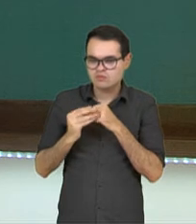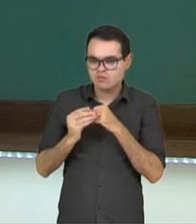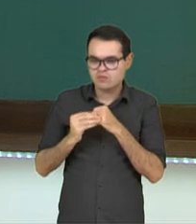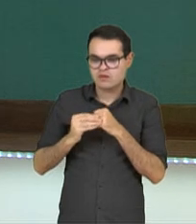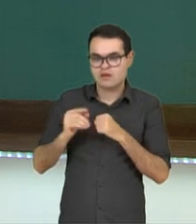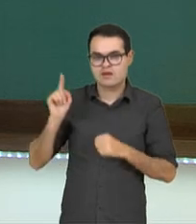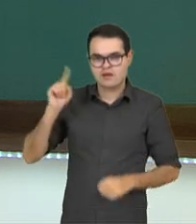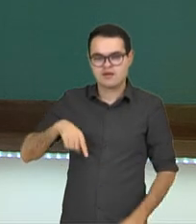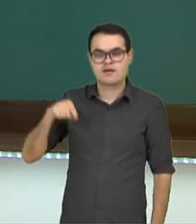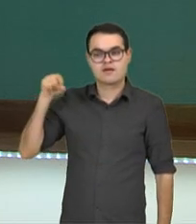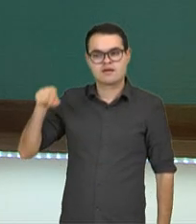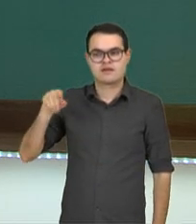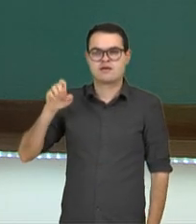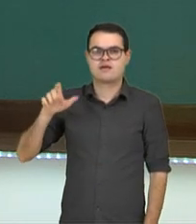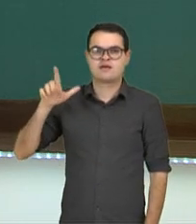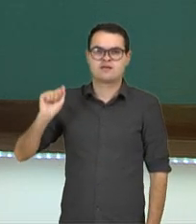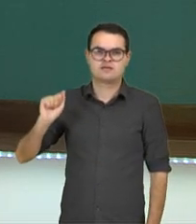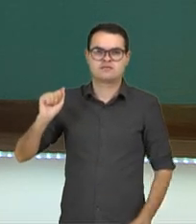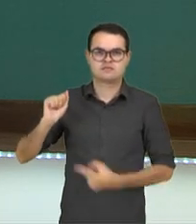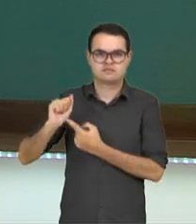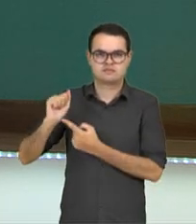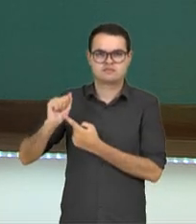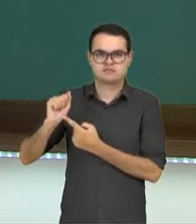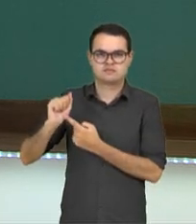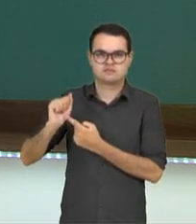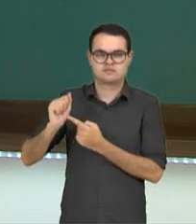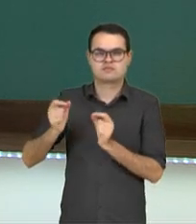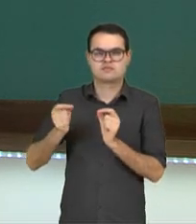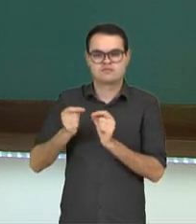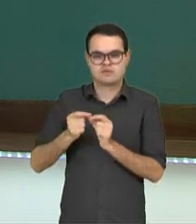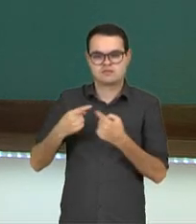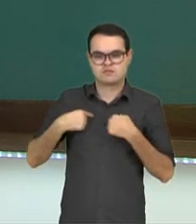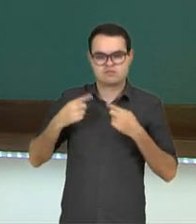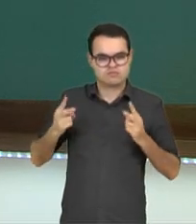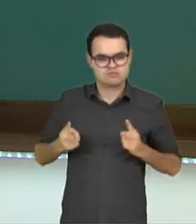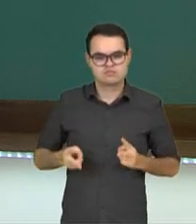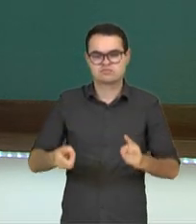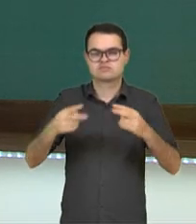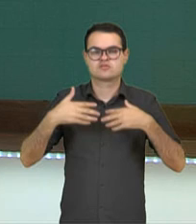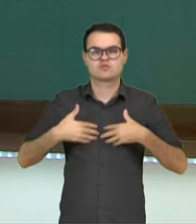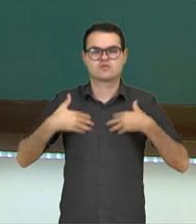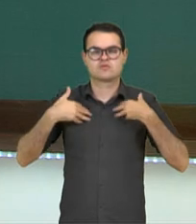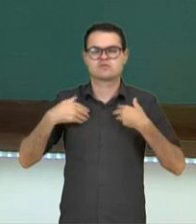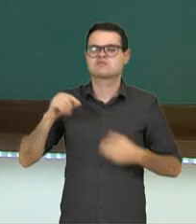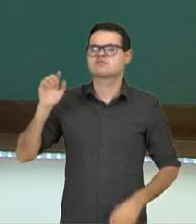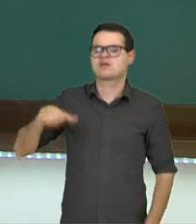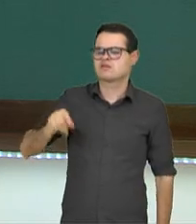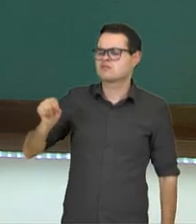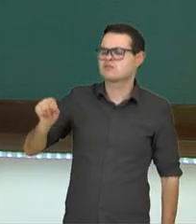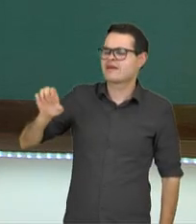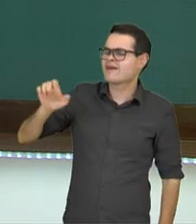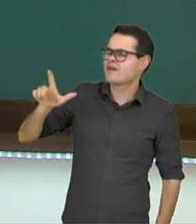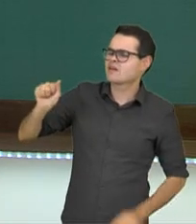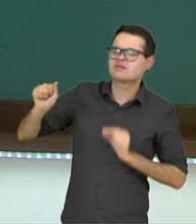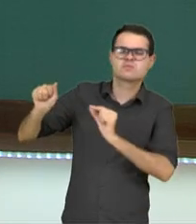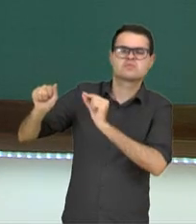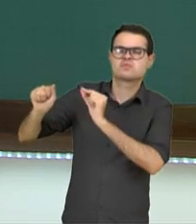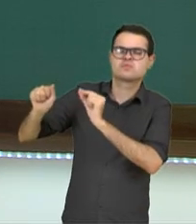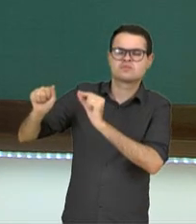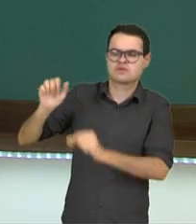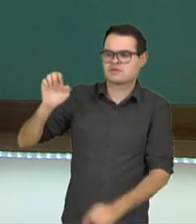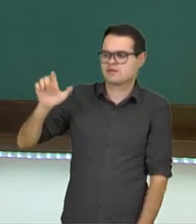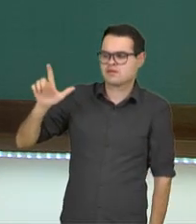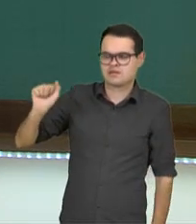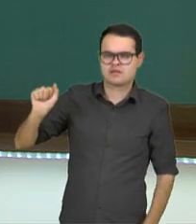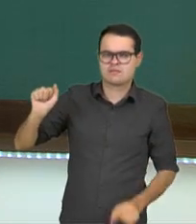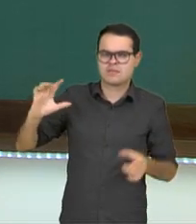ela, ó, quem me faz continuar no meu trabalho com muito orgulho. Quem é ela? Tá? Pronome